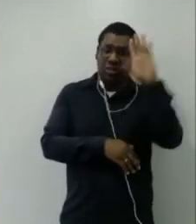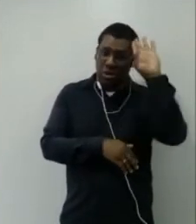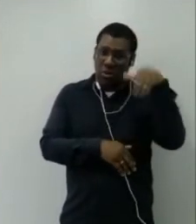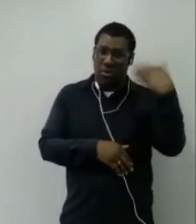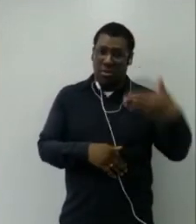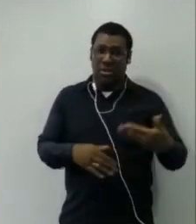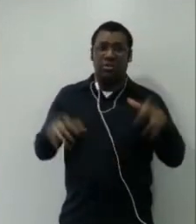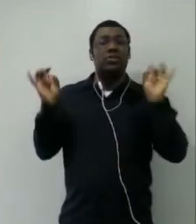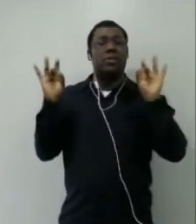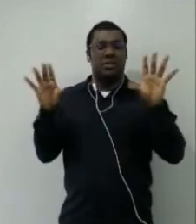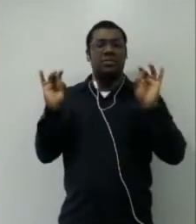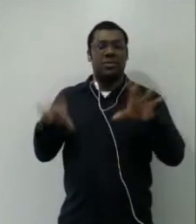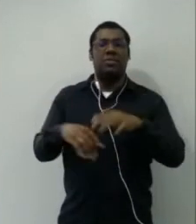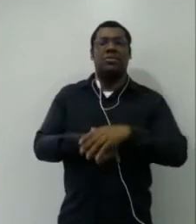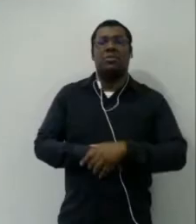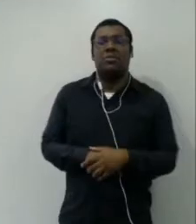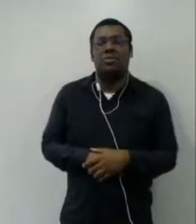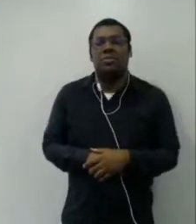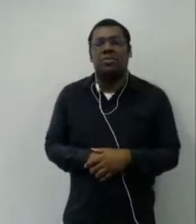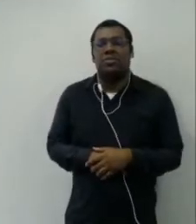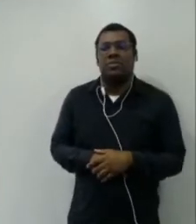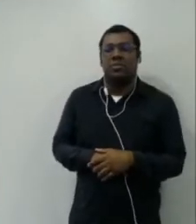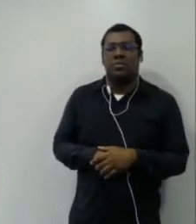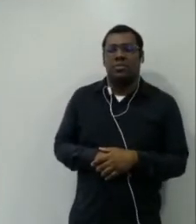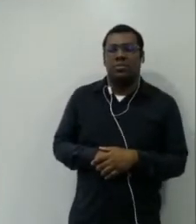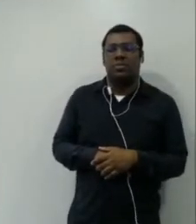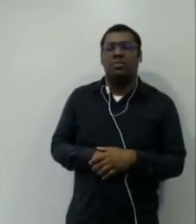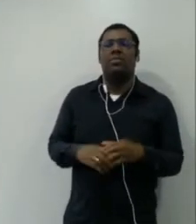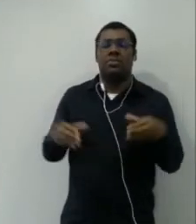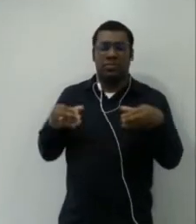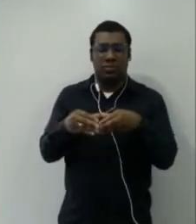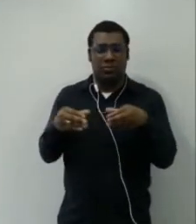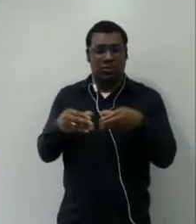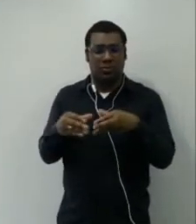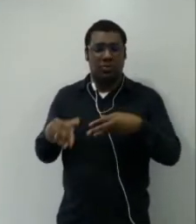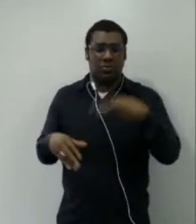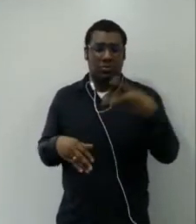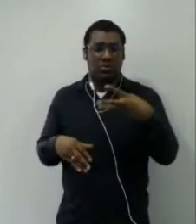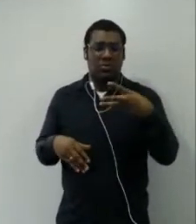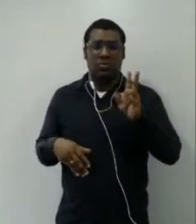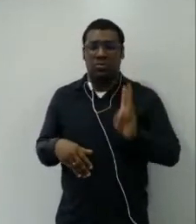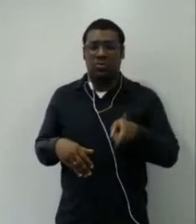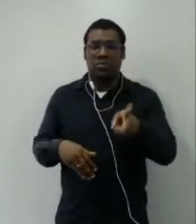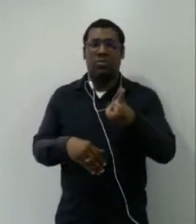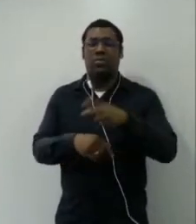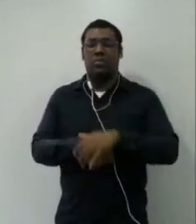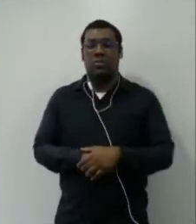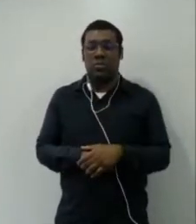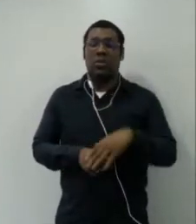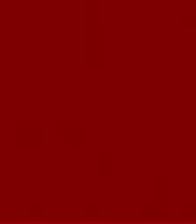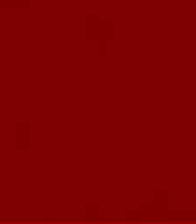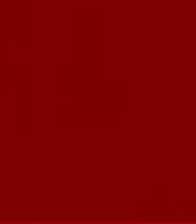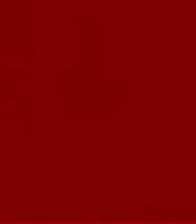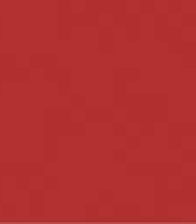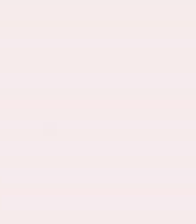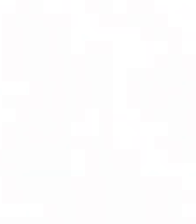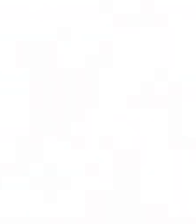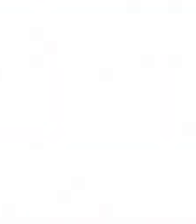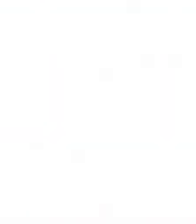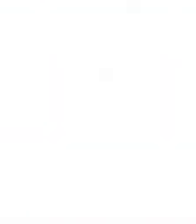prosseguimos, então, com a nossa sessão, como dito, né, em homenagem a ele, que não parou de trabalhar até o final.